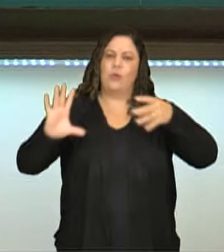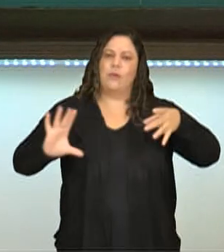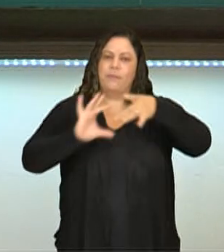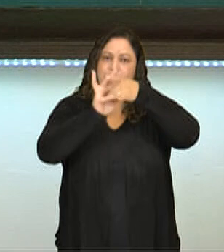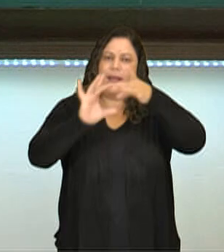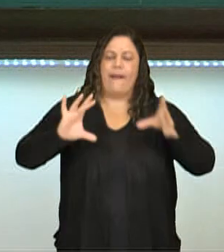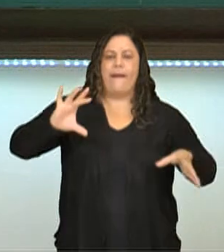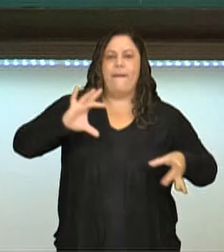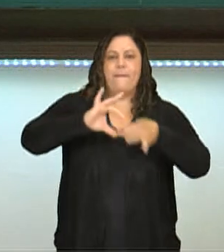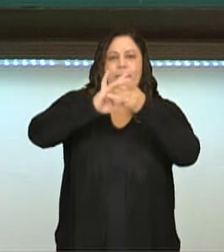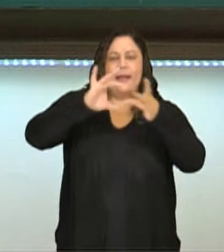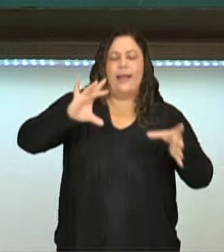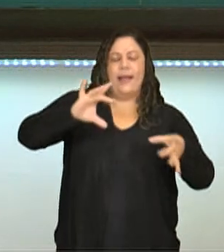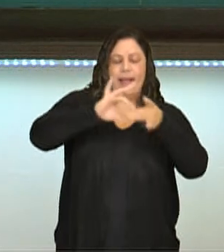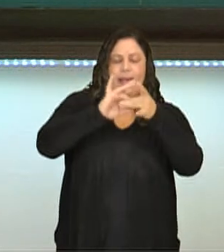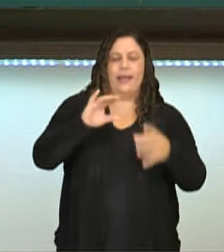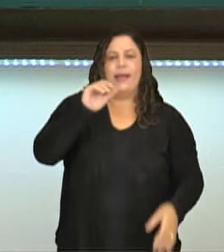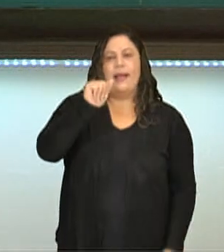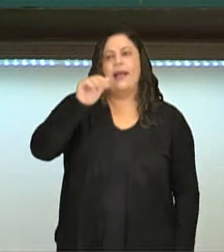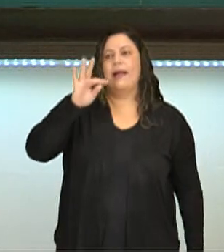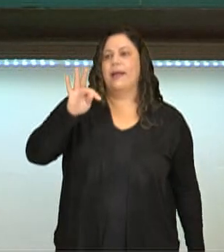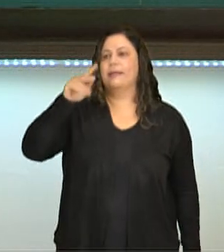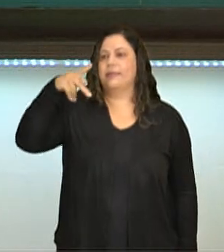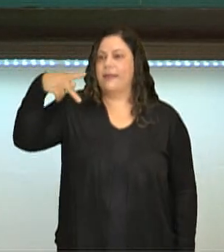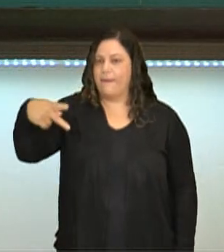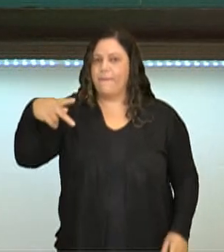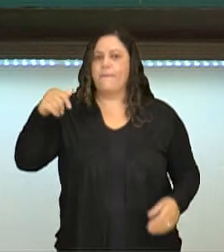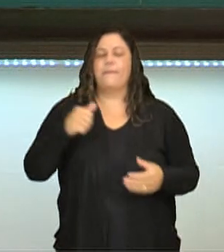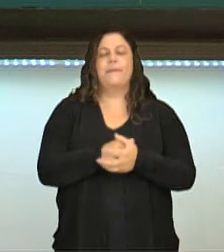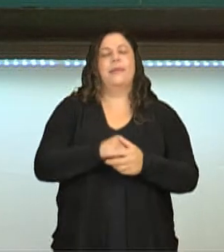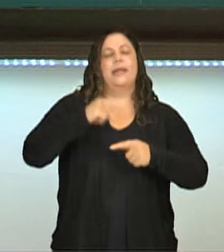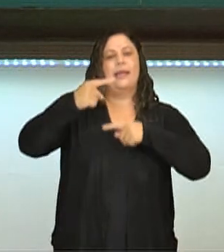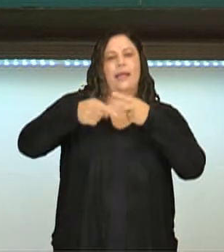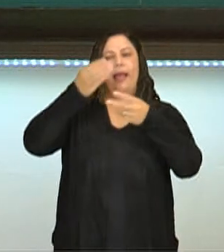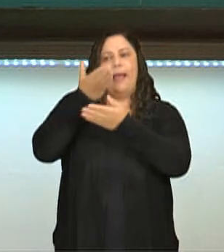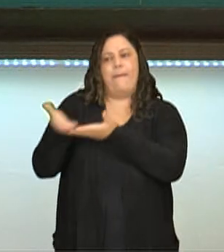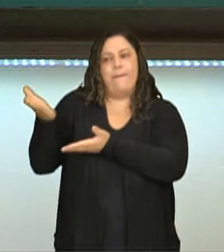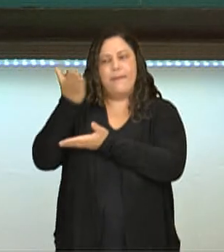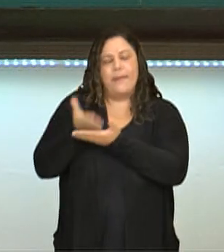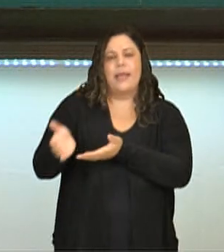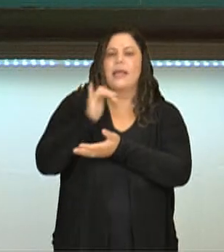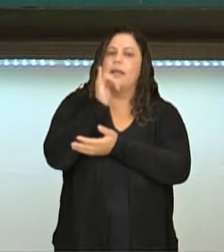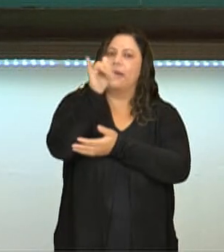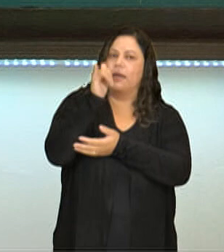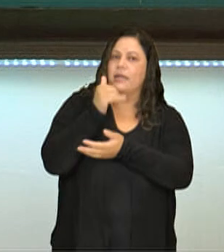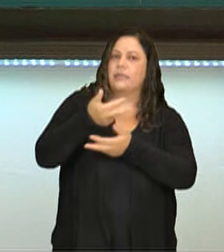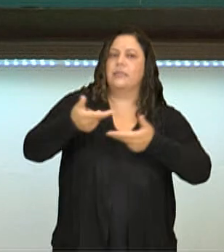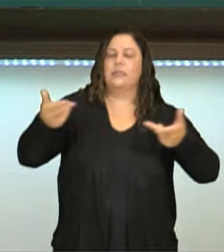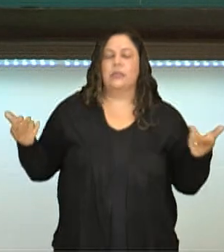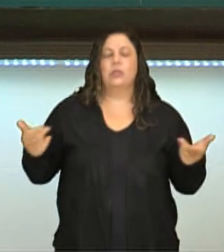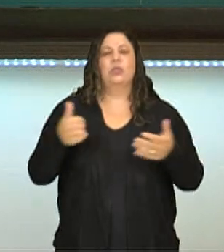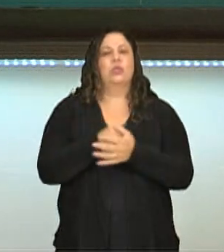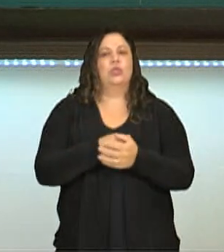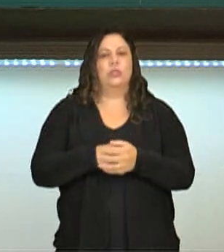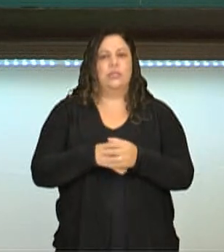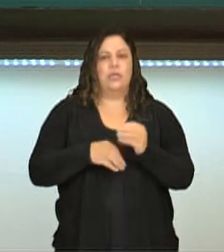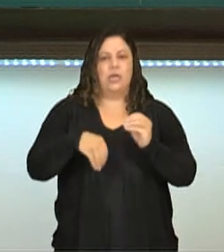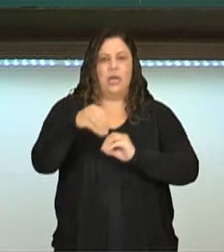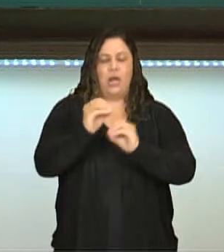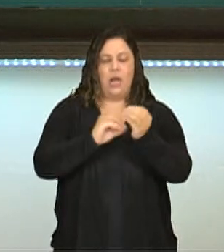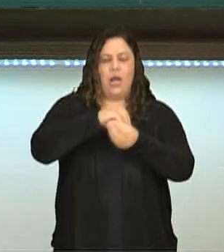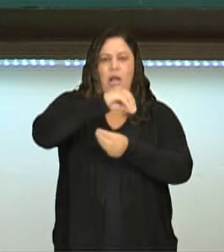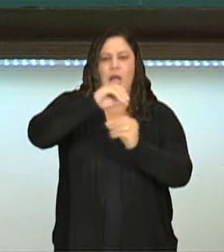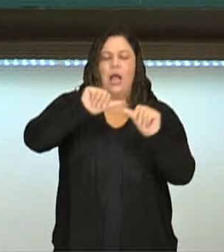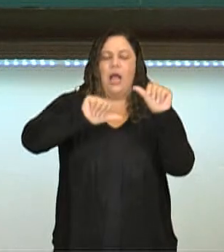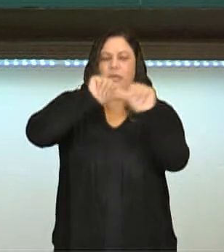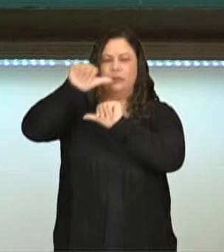você diferencia os ativos, né, passivo, a exocitose, a endocitose, a osmose, as